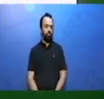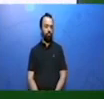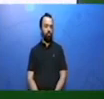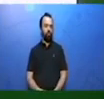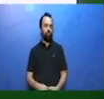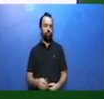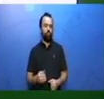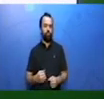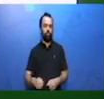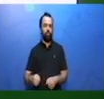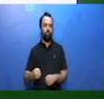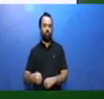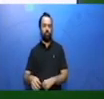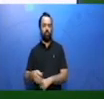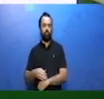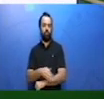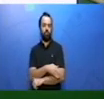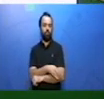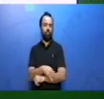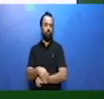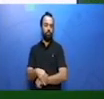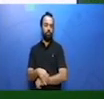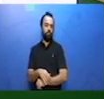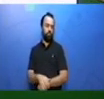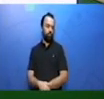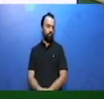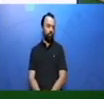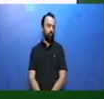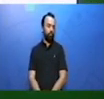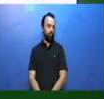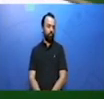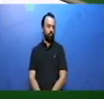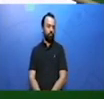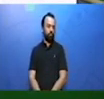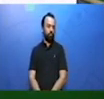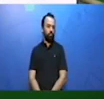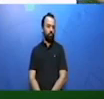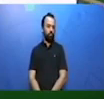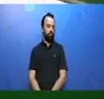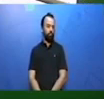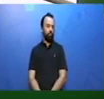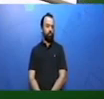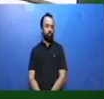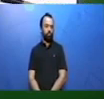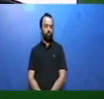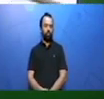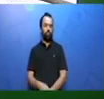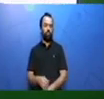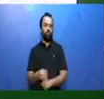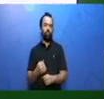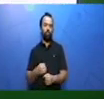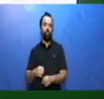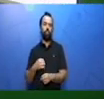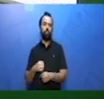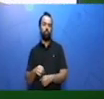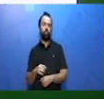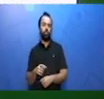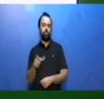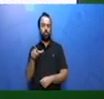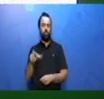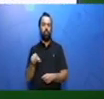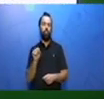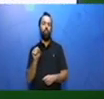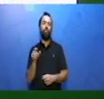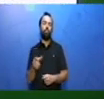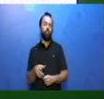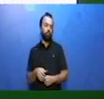Limpeza de ruas, varrição e coleta de lixo nas vias e calçadas. Quem que varre lá a guia da sua rua? Lembra